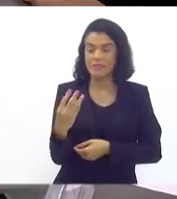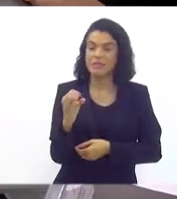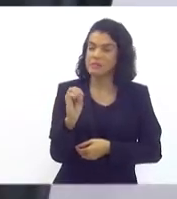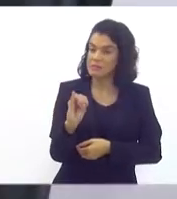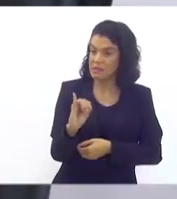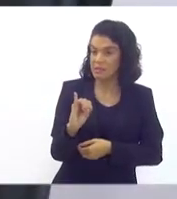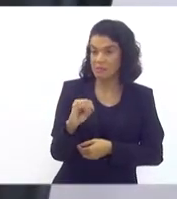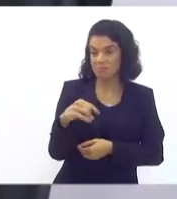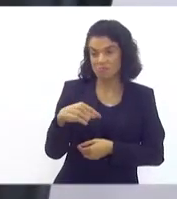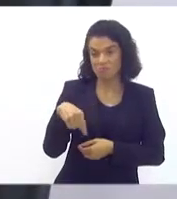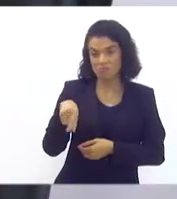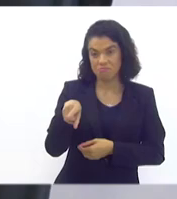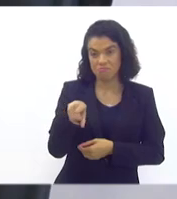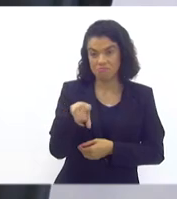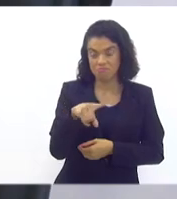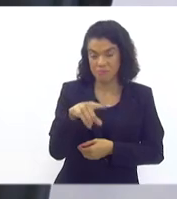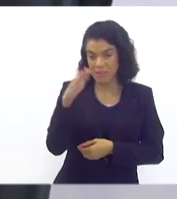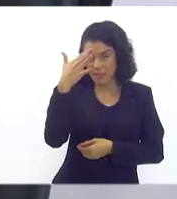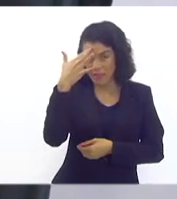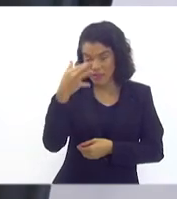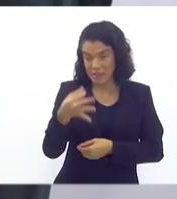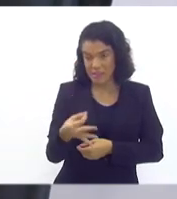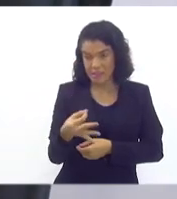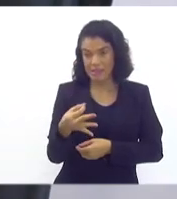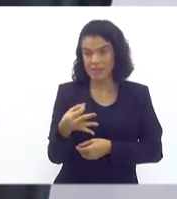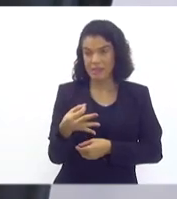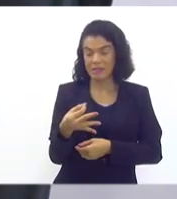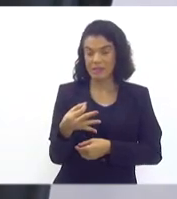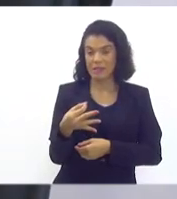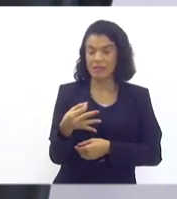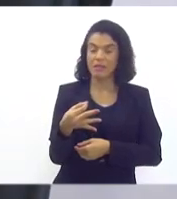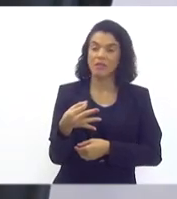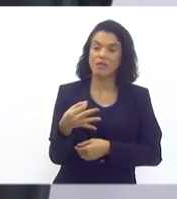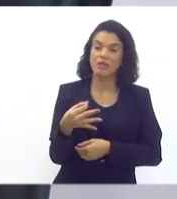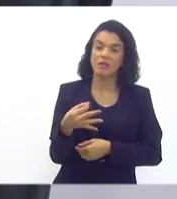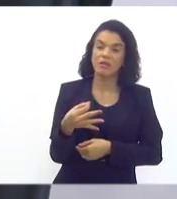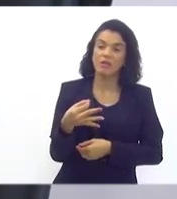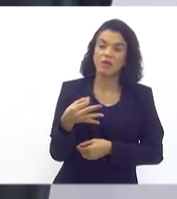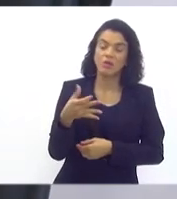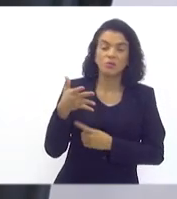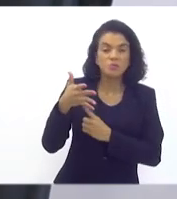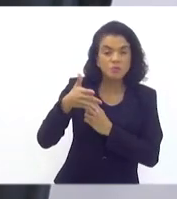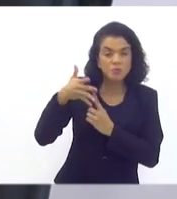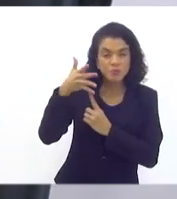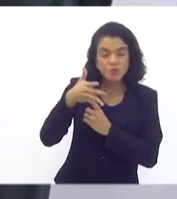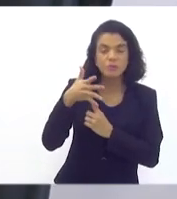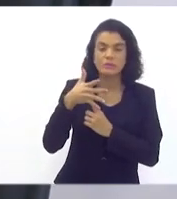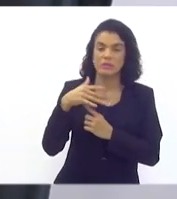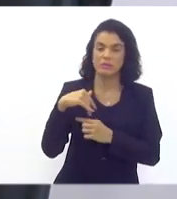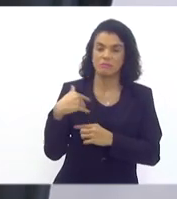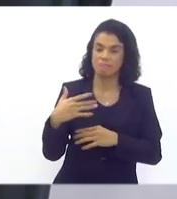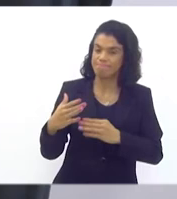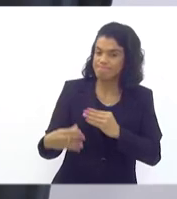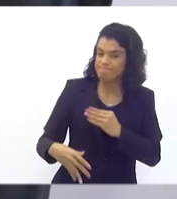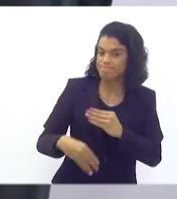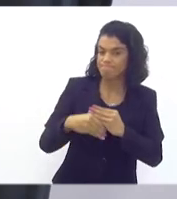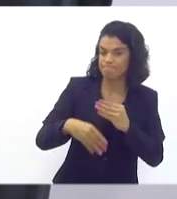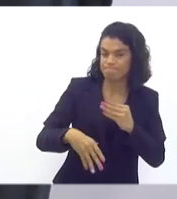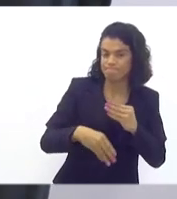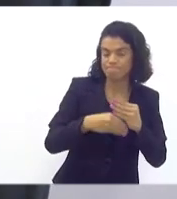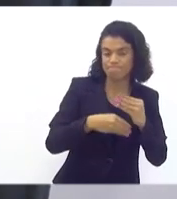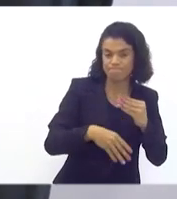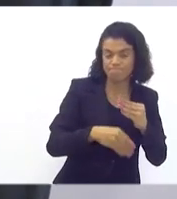os colegas entenderem as palavras nos acrescentam muito para que a gente possa